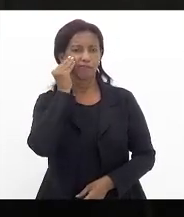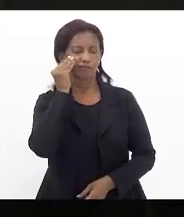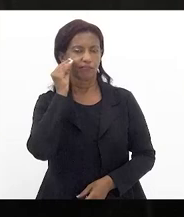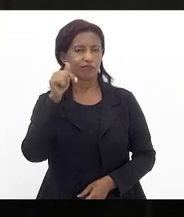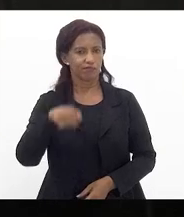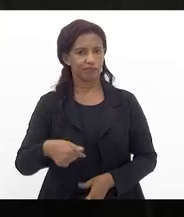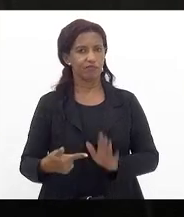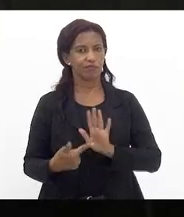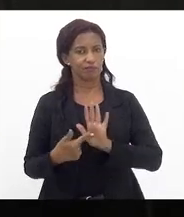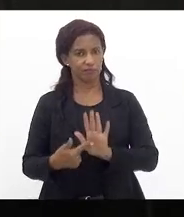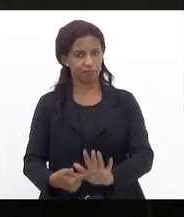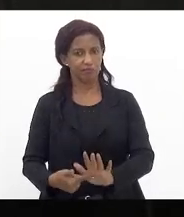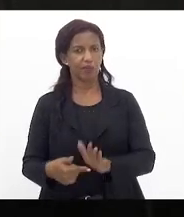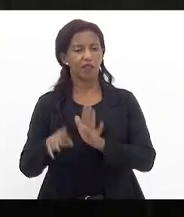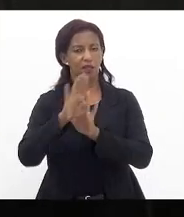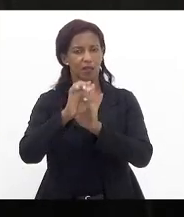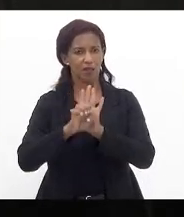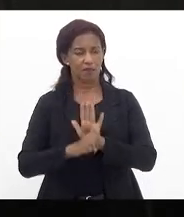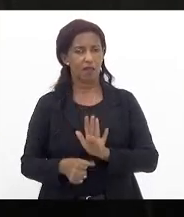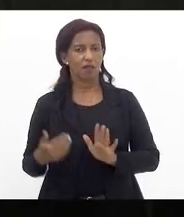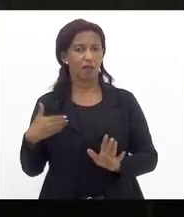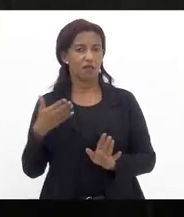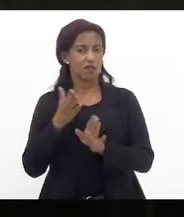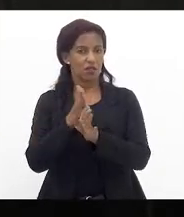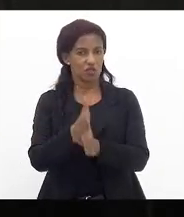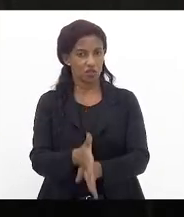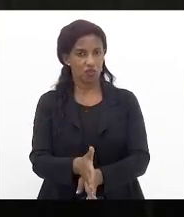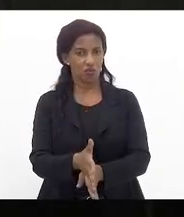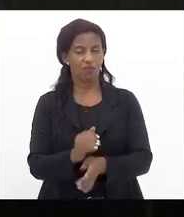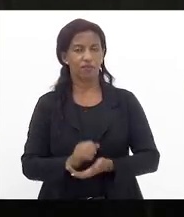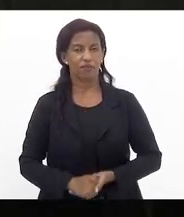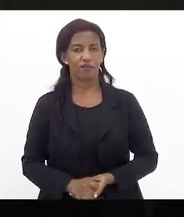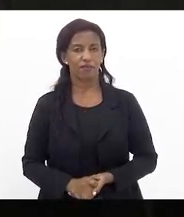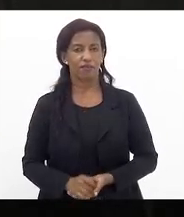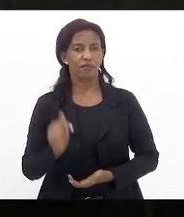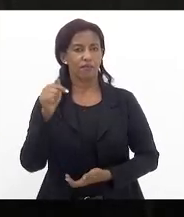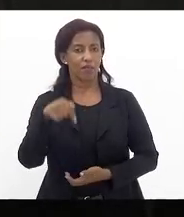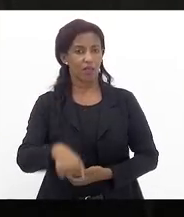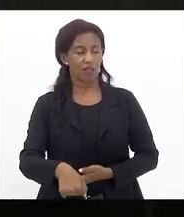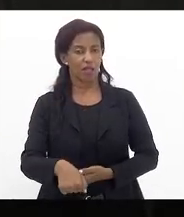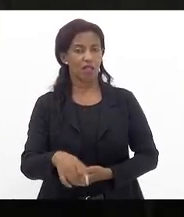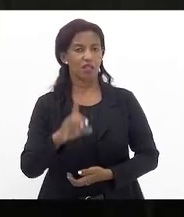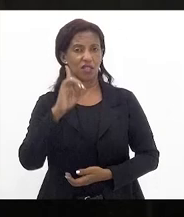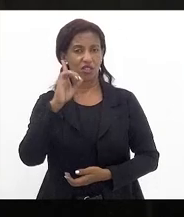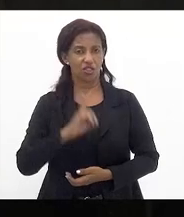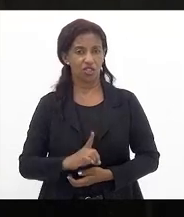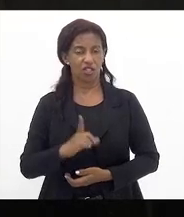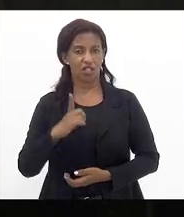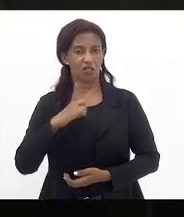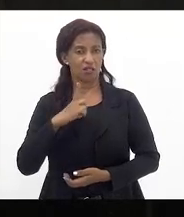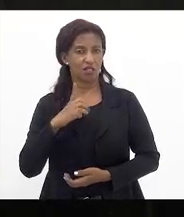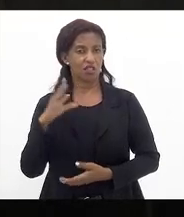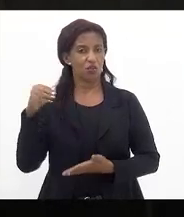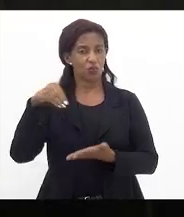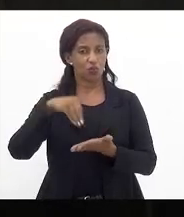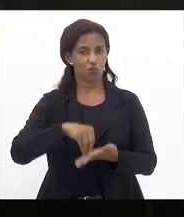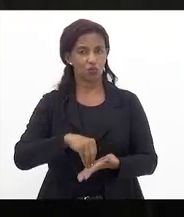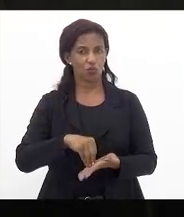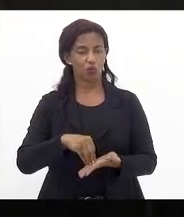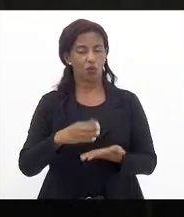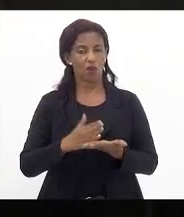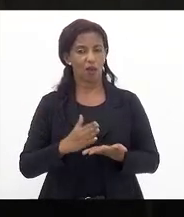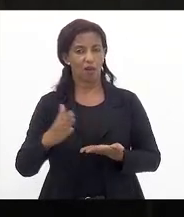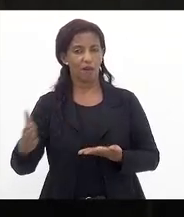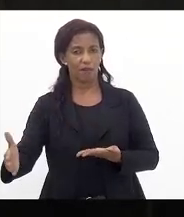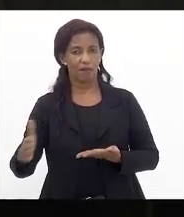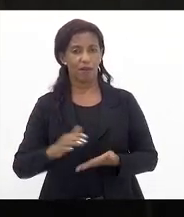e apresentei emendas nesse sentido para que esse direito seja colocado a